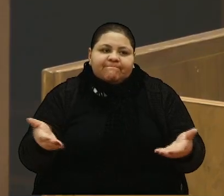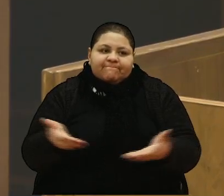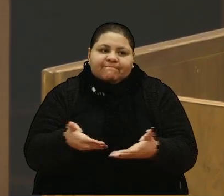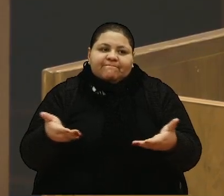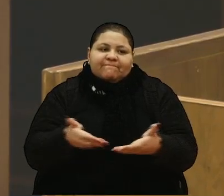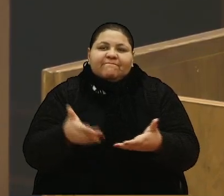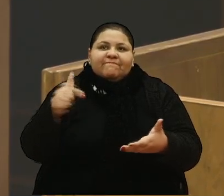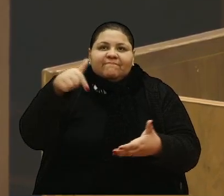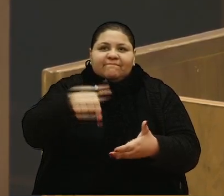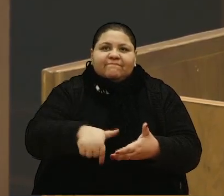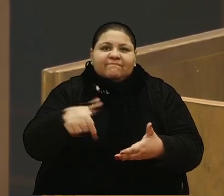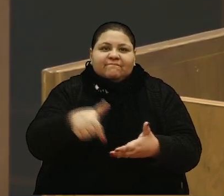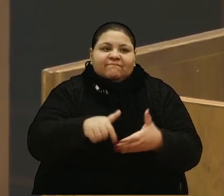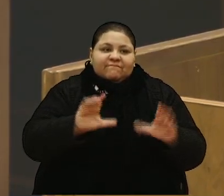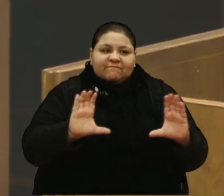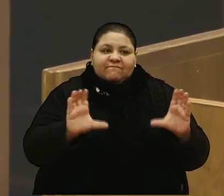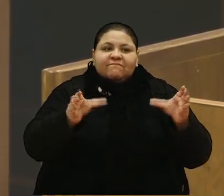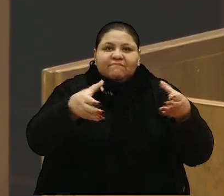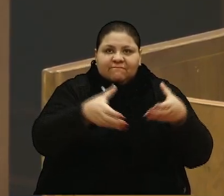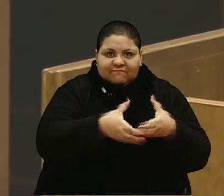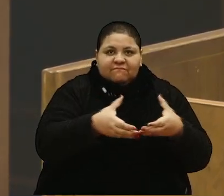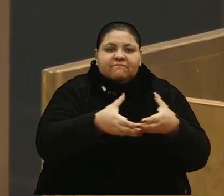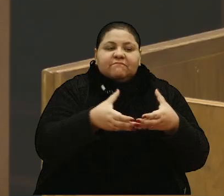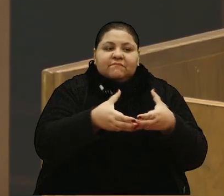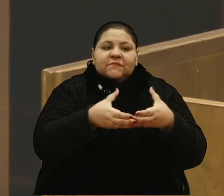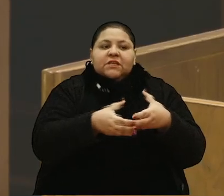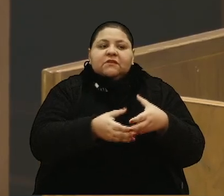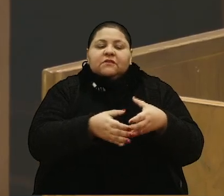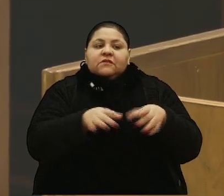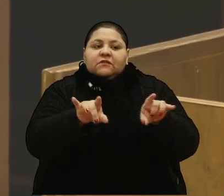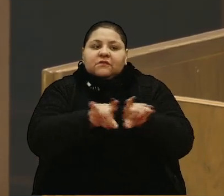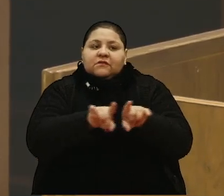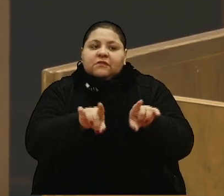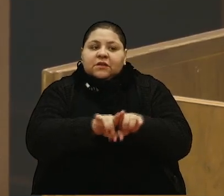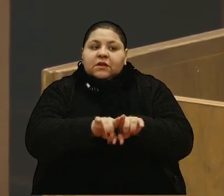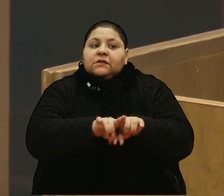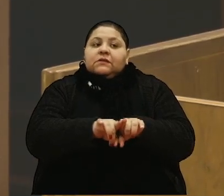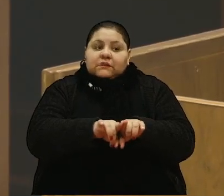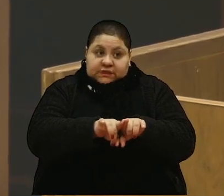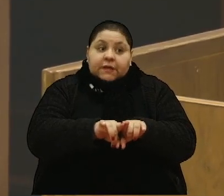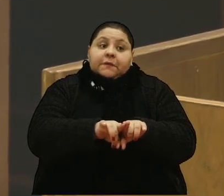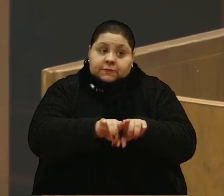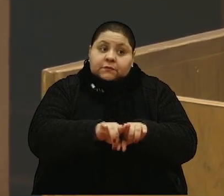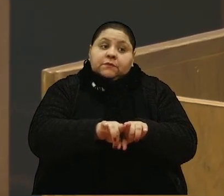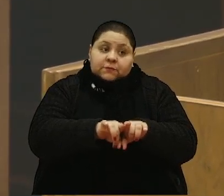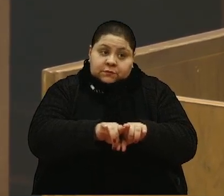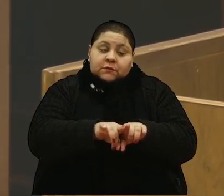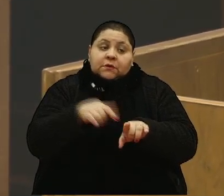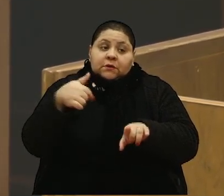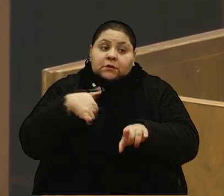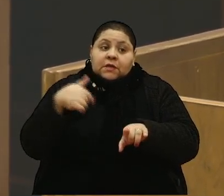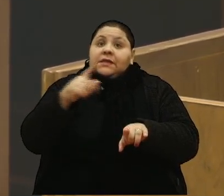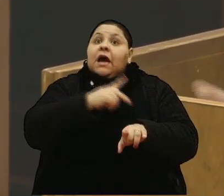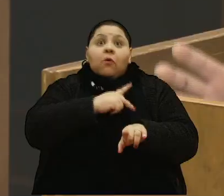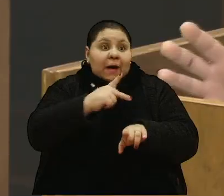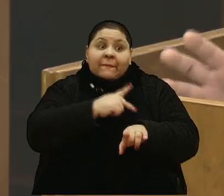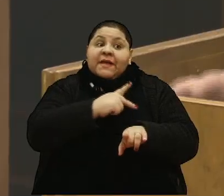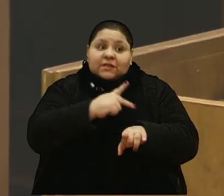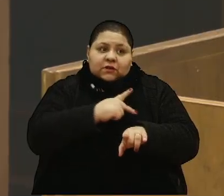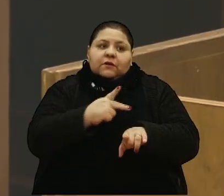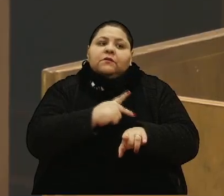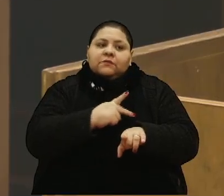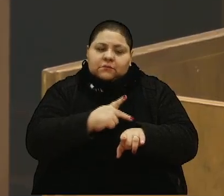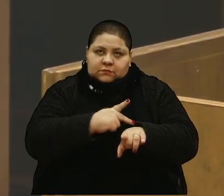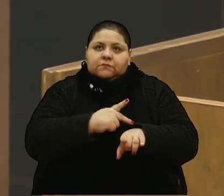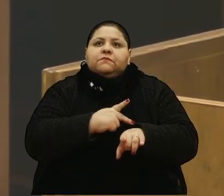a classe dos agricultores perplexa, né? E eu, como presidente da Comissão da Agricultura nessa